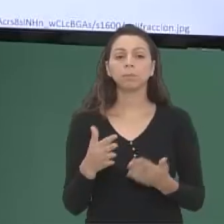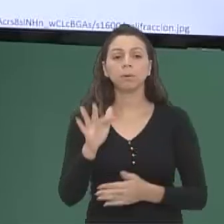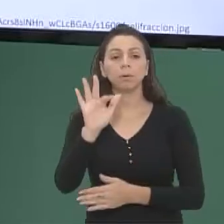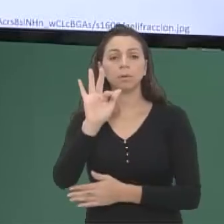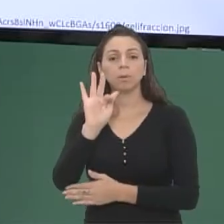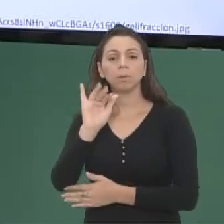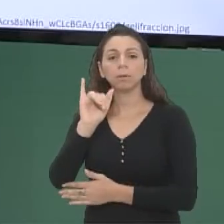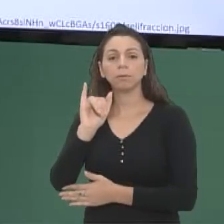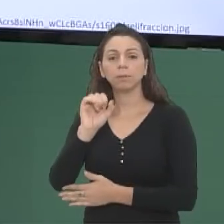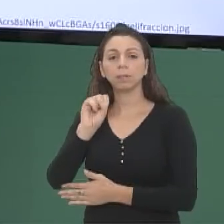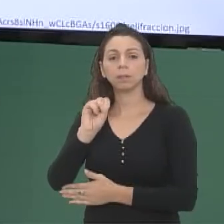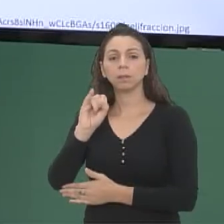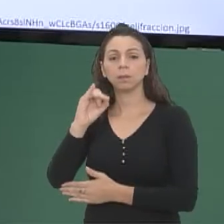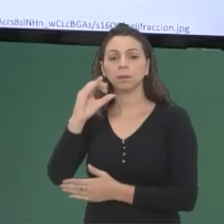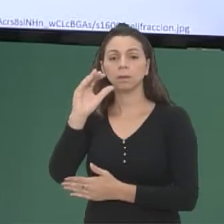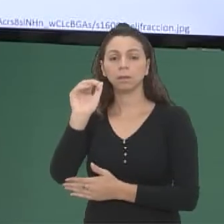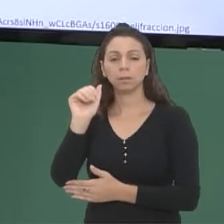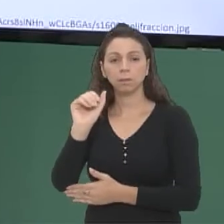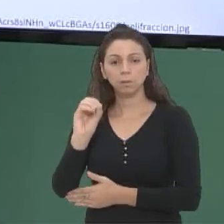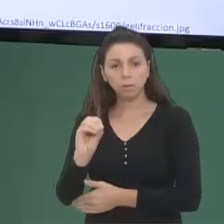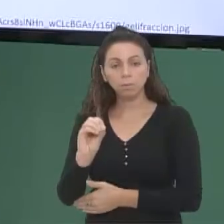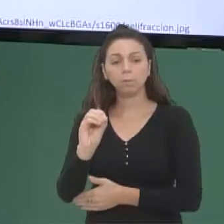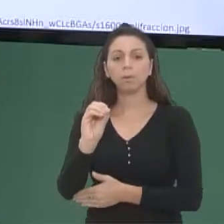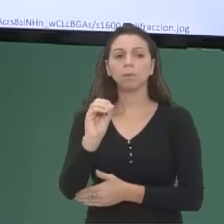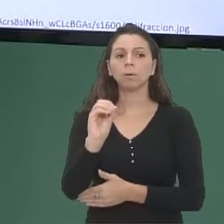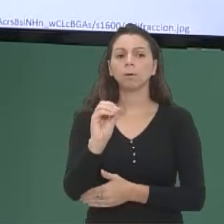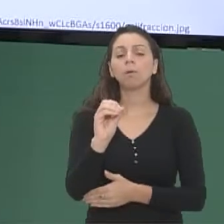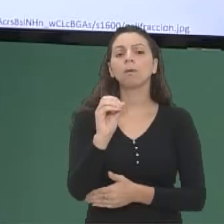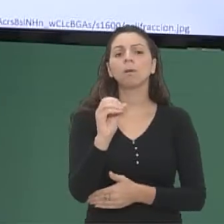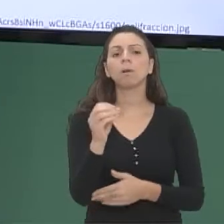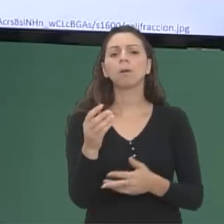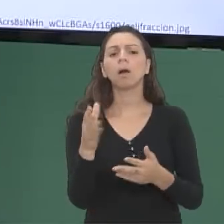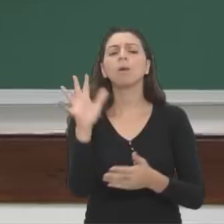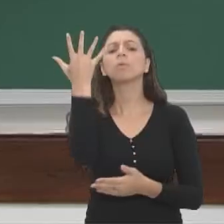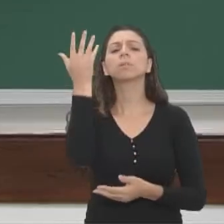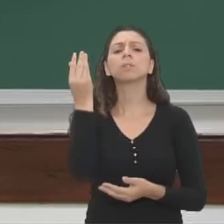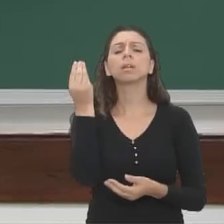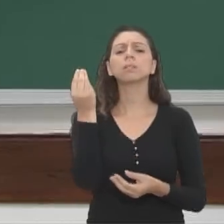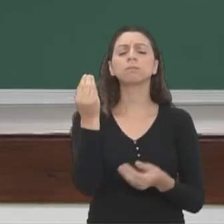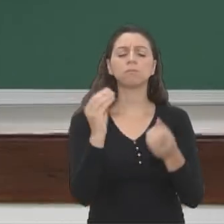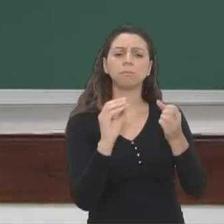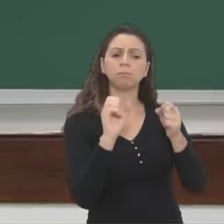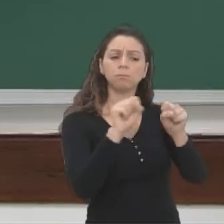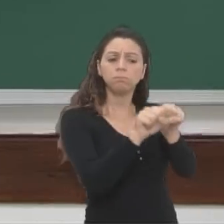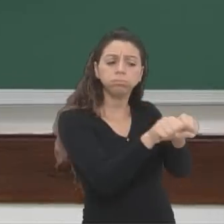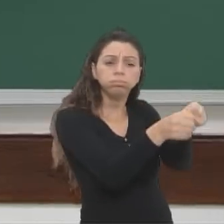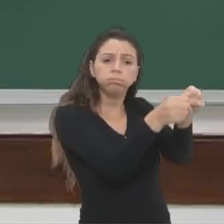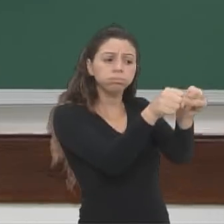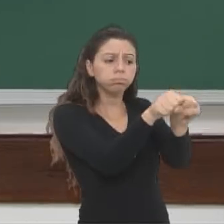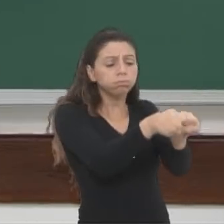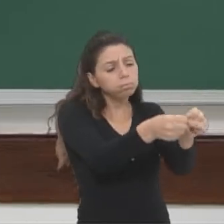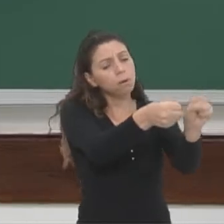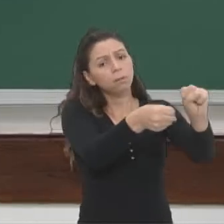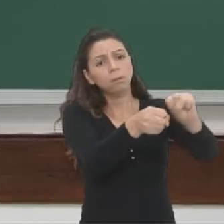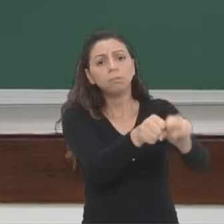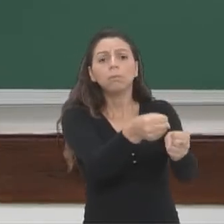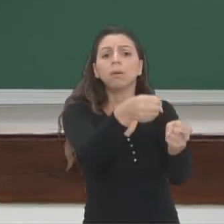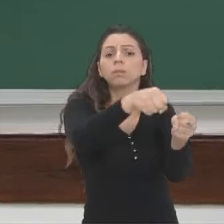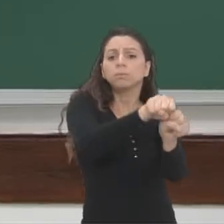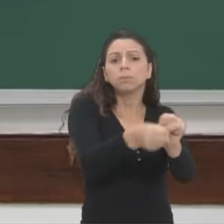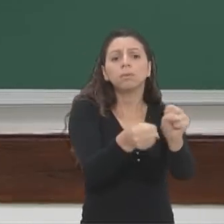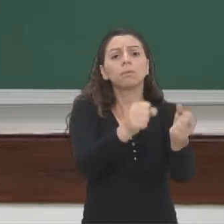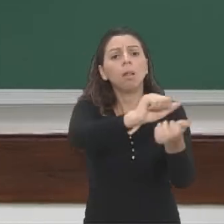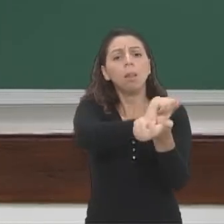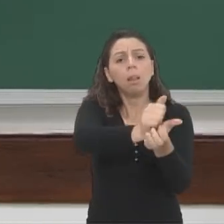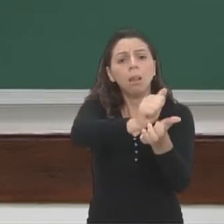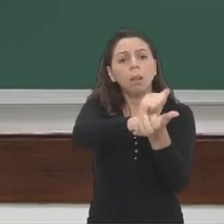ocorre quando existe uma desagregação, uma quebra das partículas de rocha, sendo que as